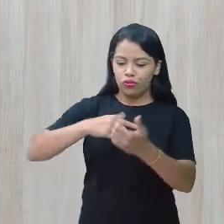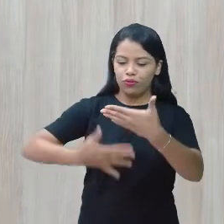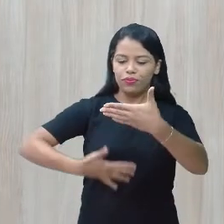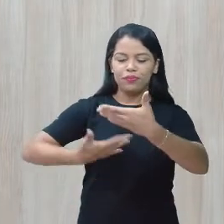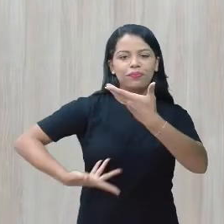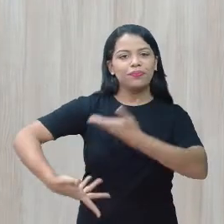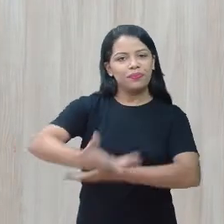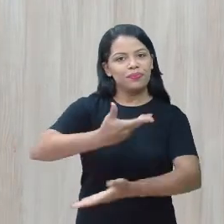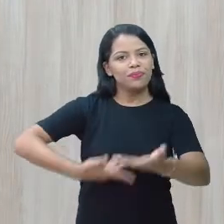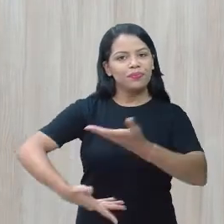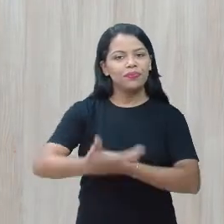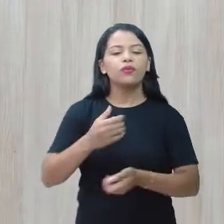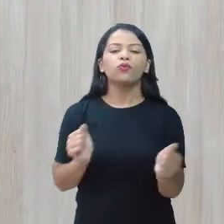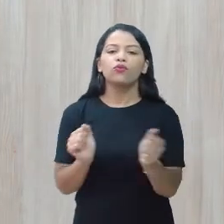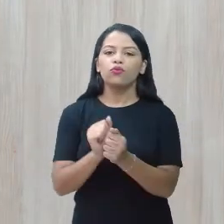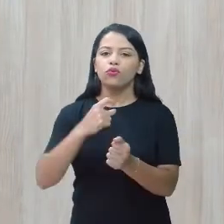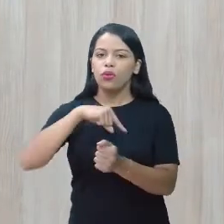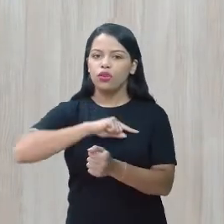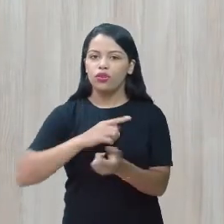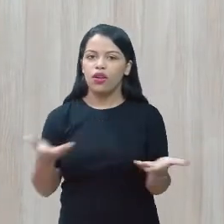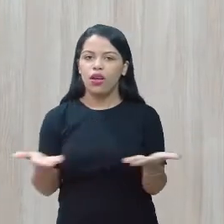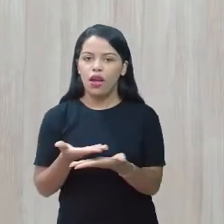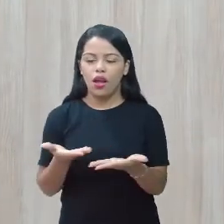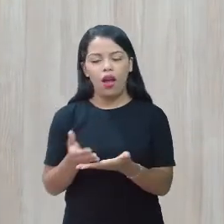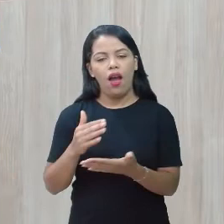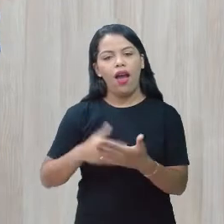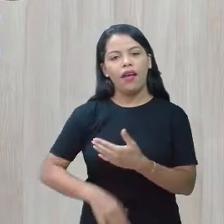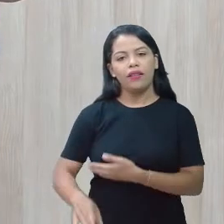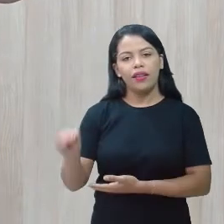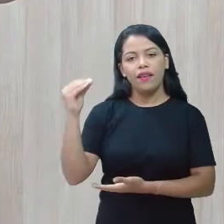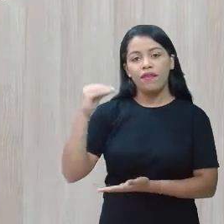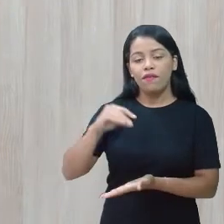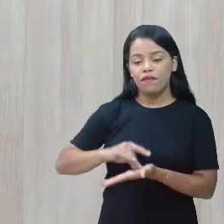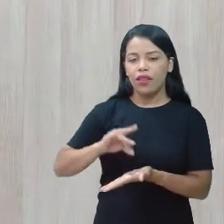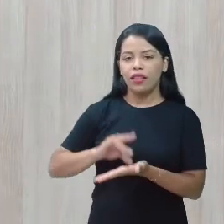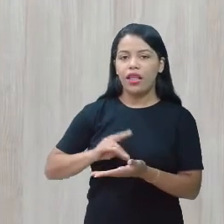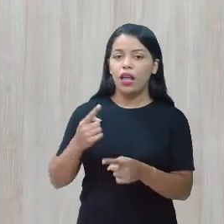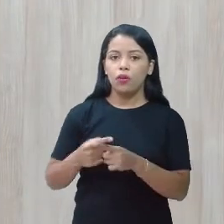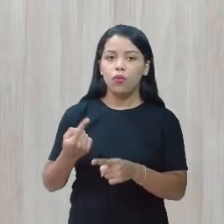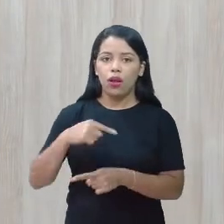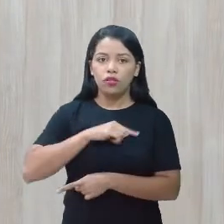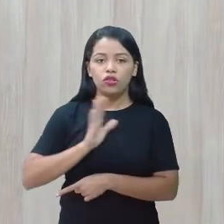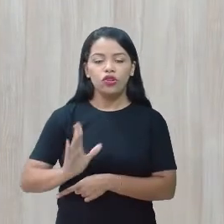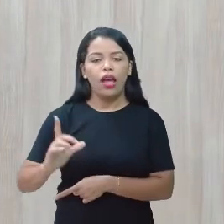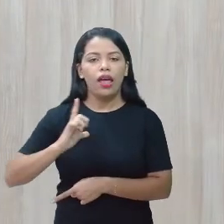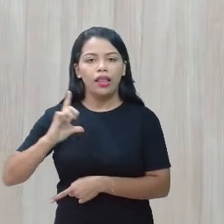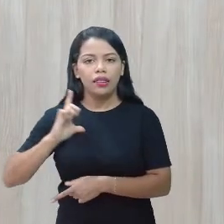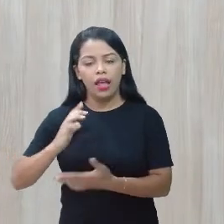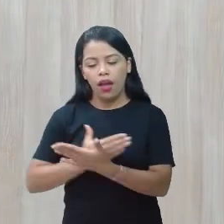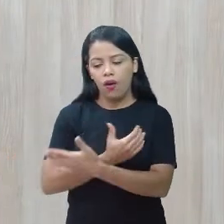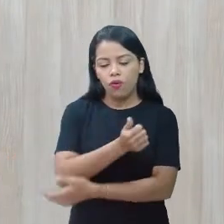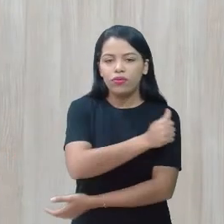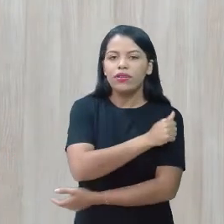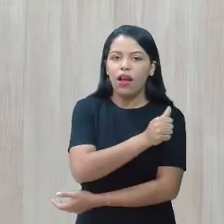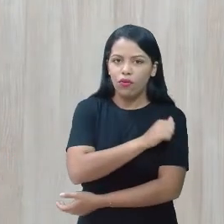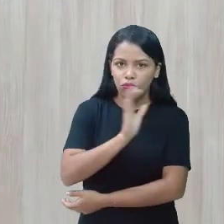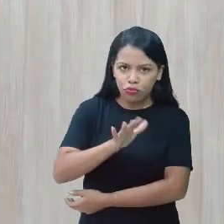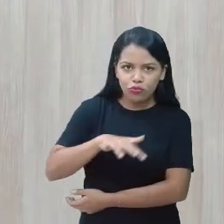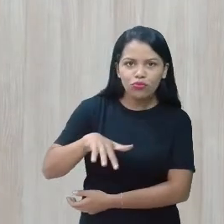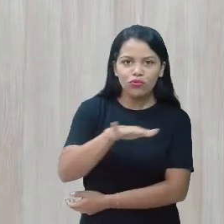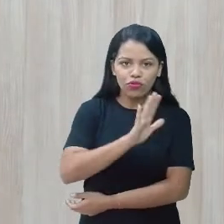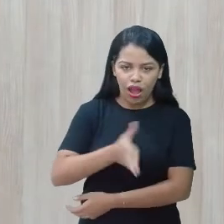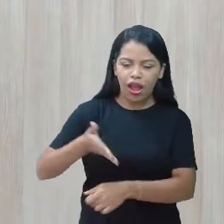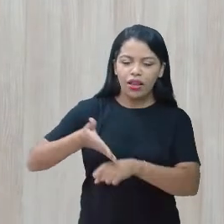com vocês, já interagindo com vocês, essa é a real, porque já temos alunos no chat aqui